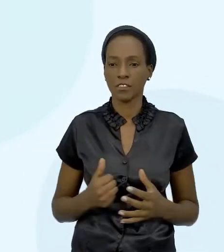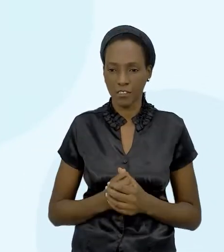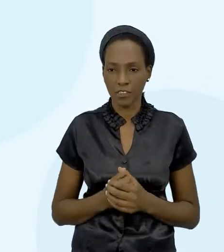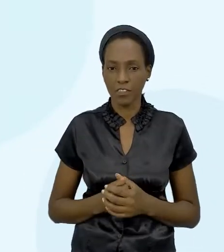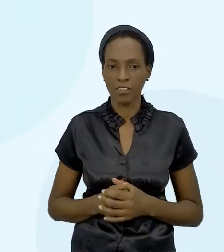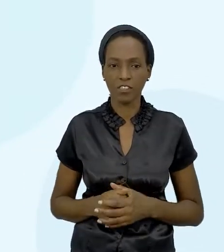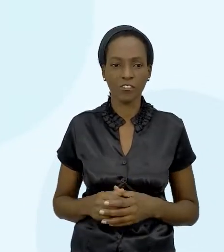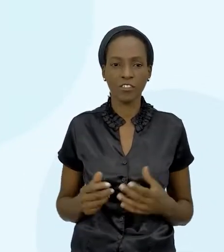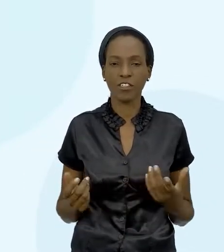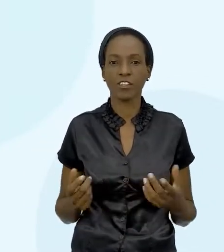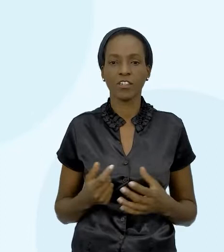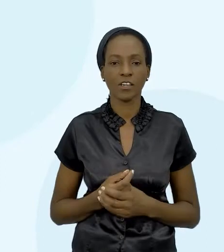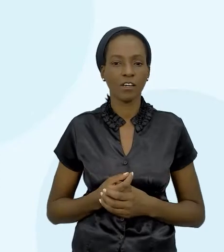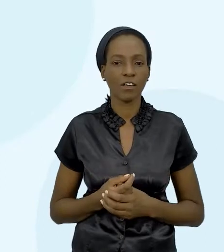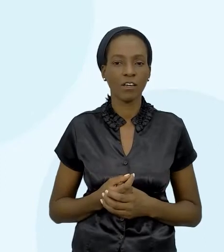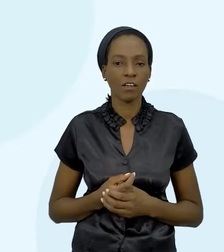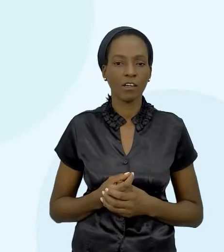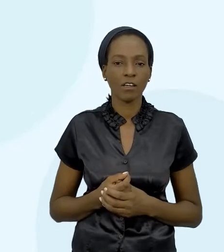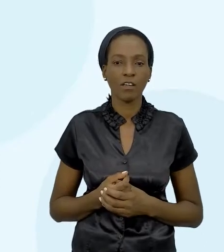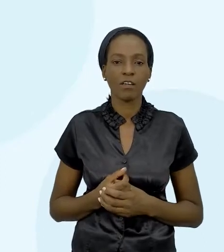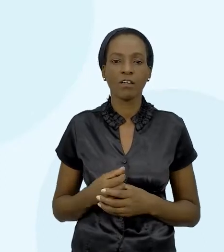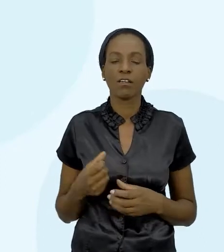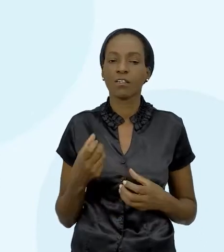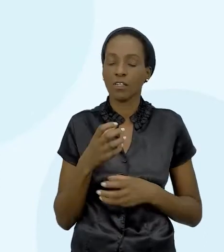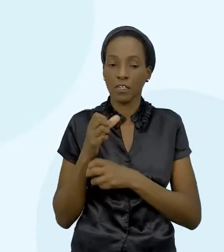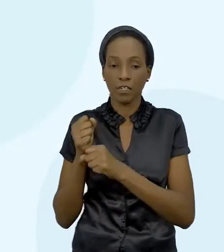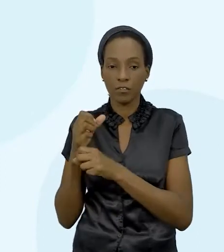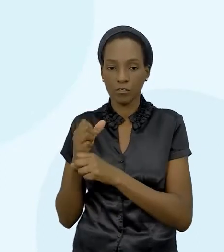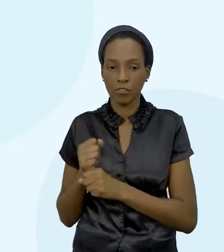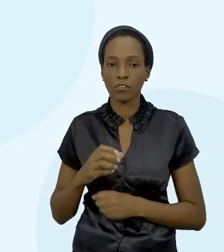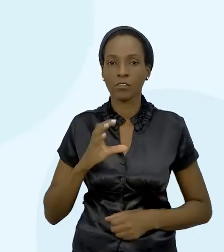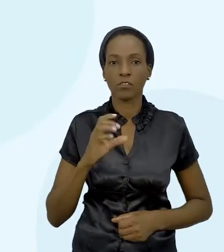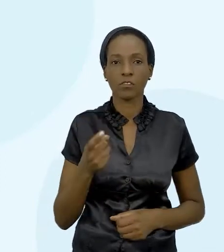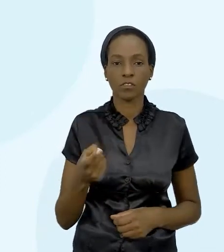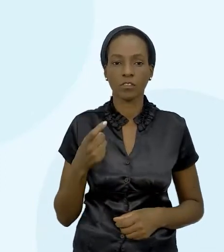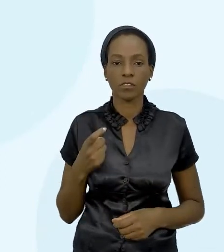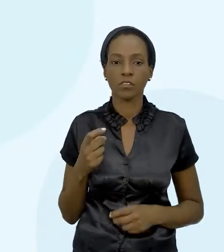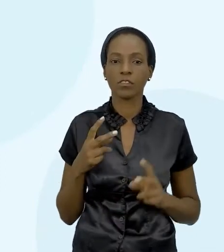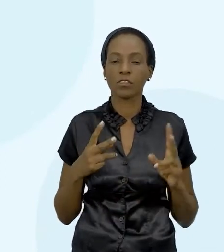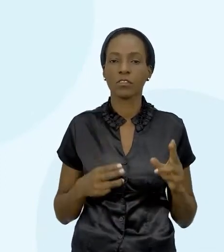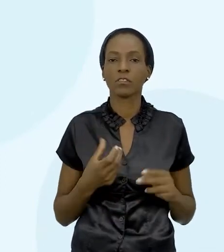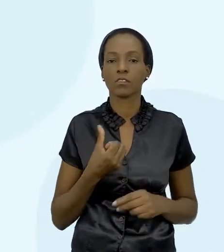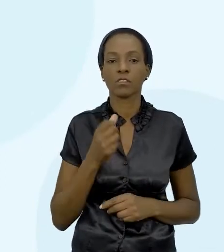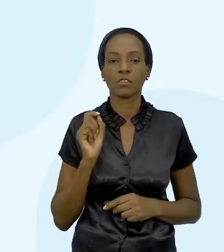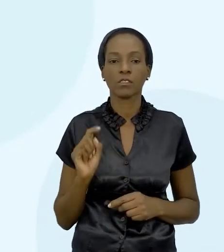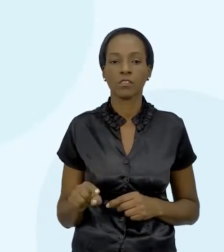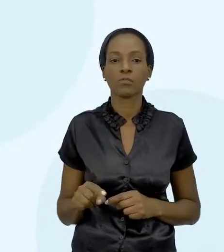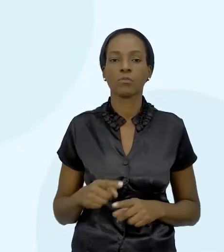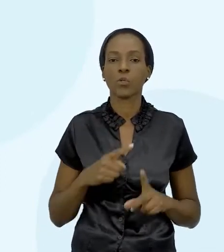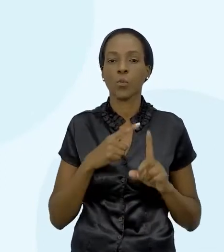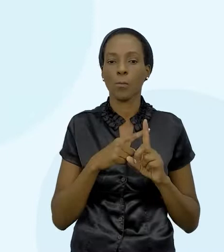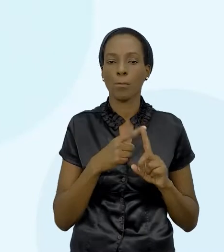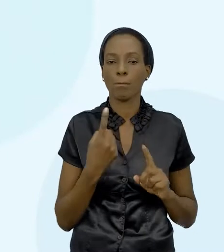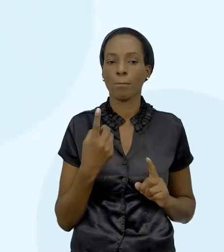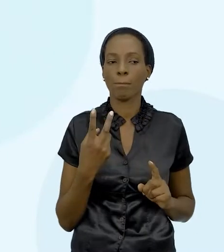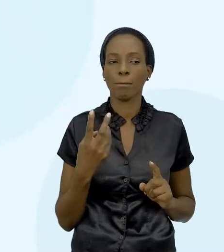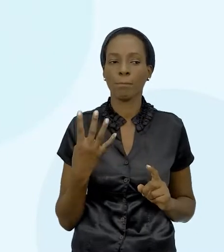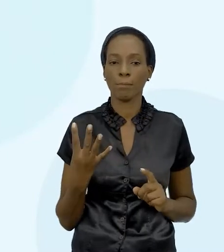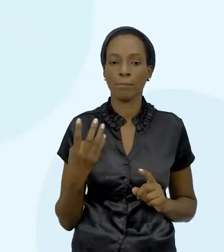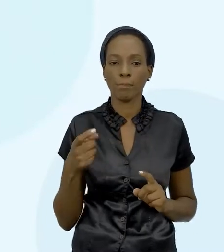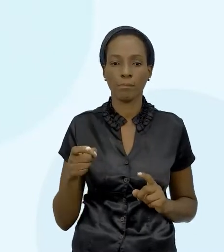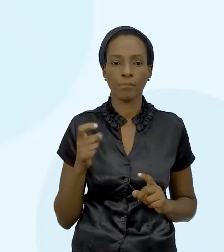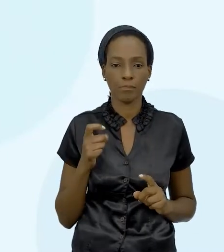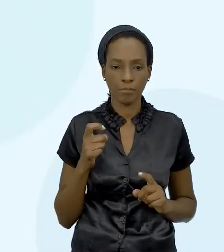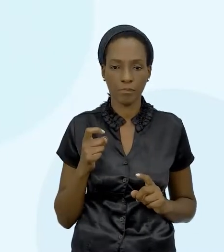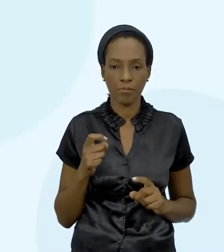dado pela essa função aí. C de x igual a 6.000 mais 14x, em que